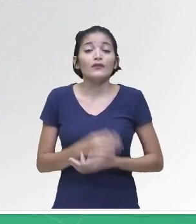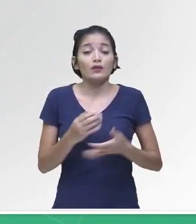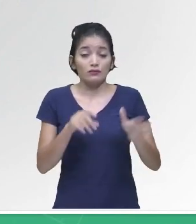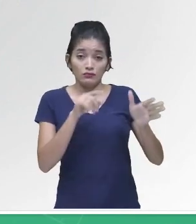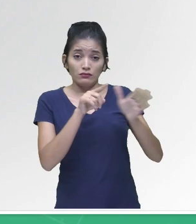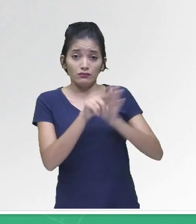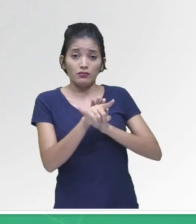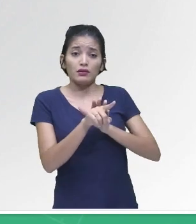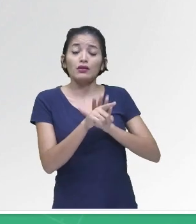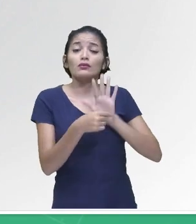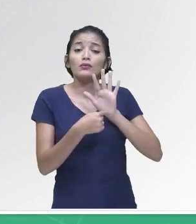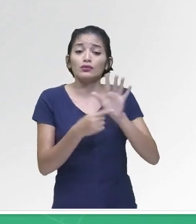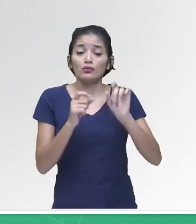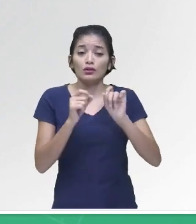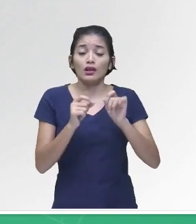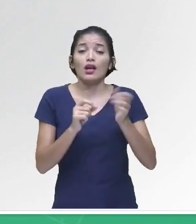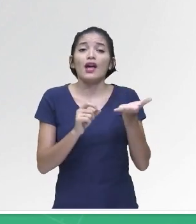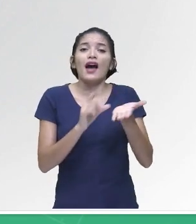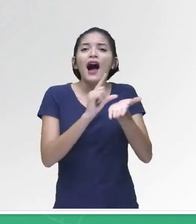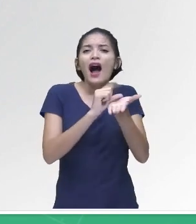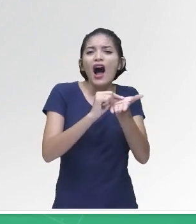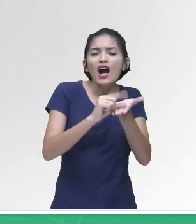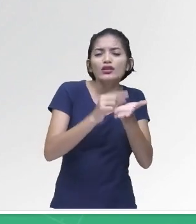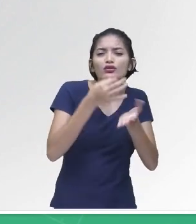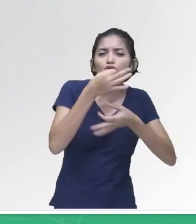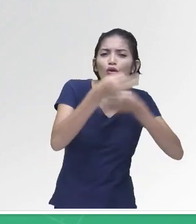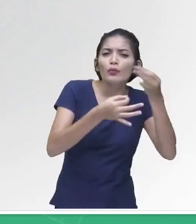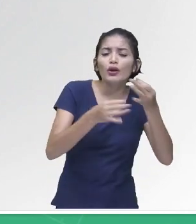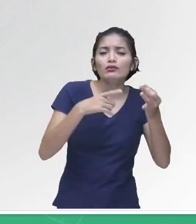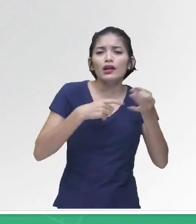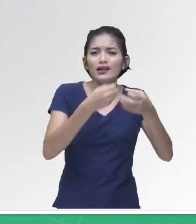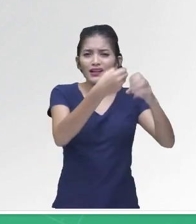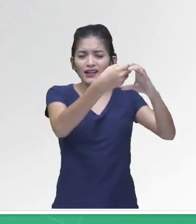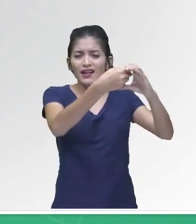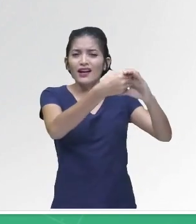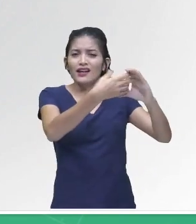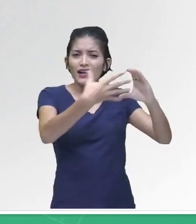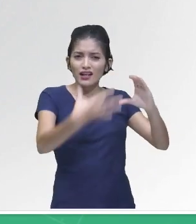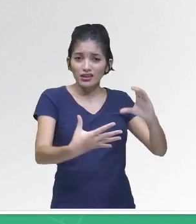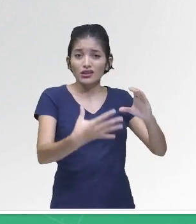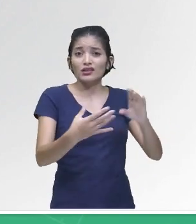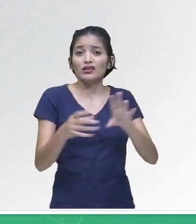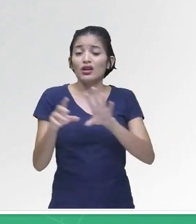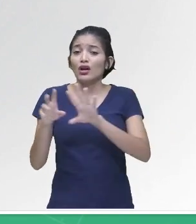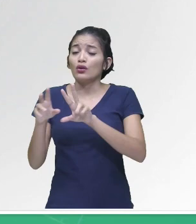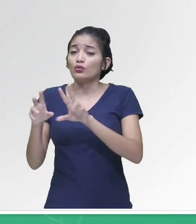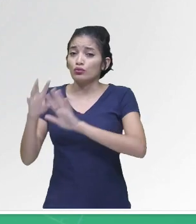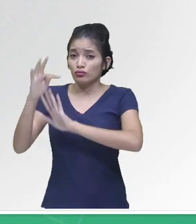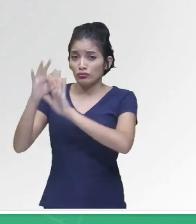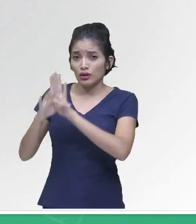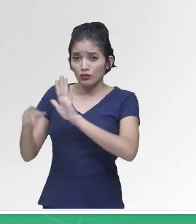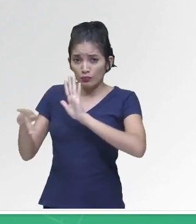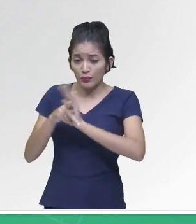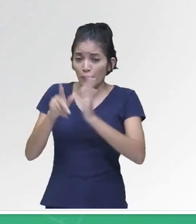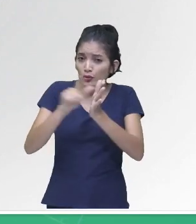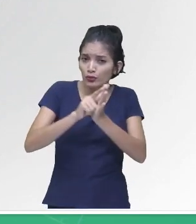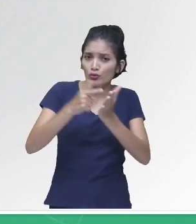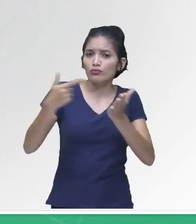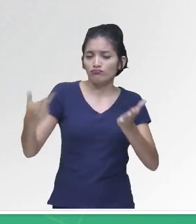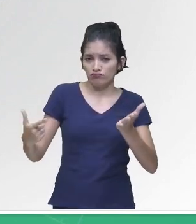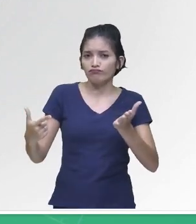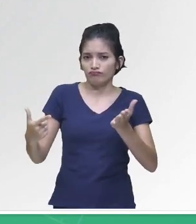dizia o seguinte: o artigo de opinião possui as características de um texto jornalístico. Se a gente for parar para pensar,